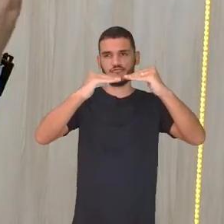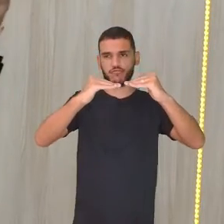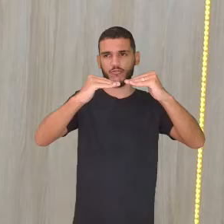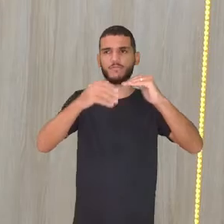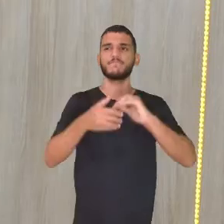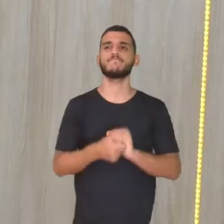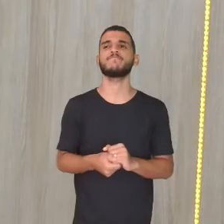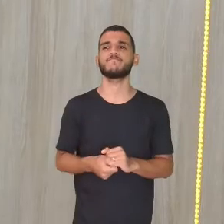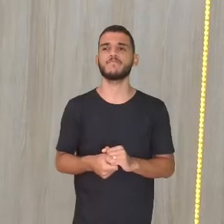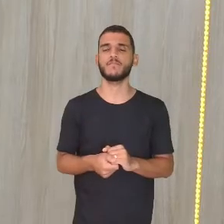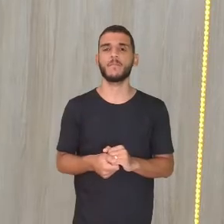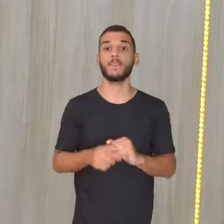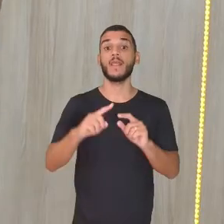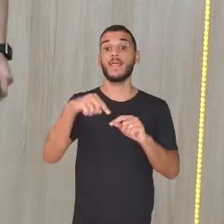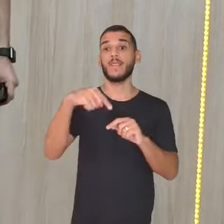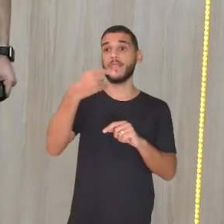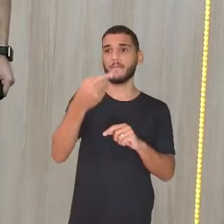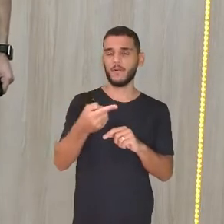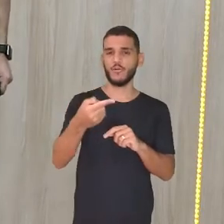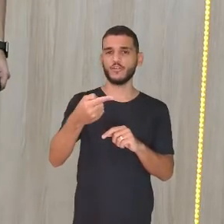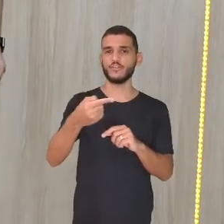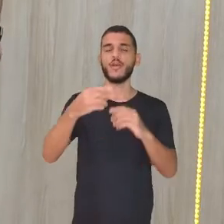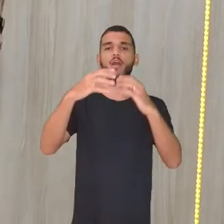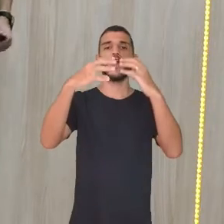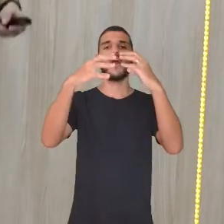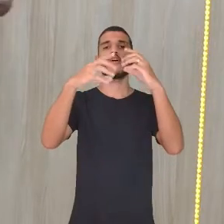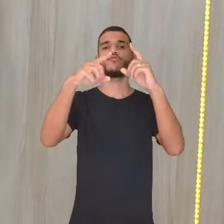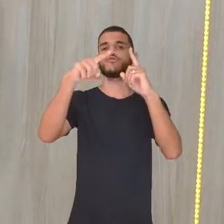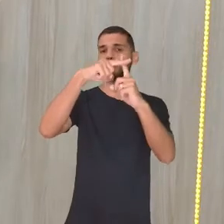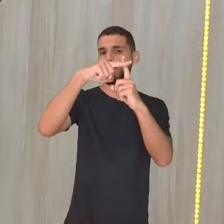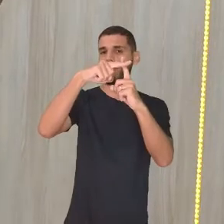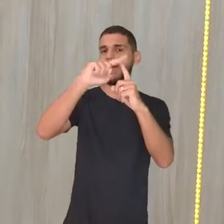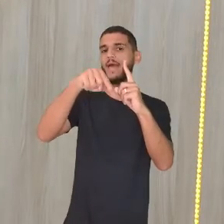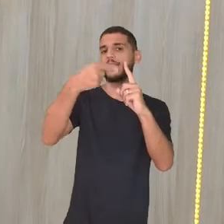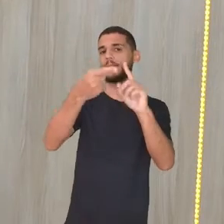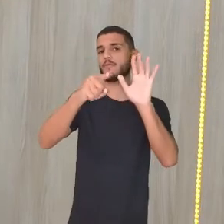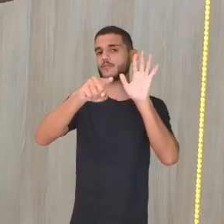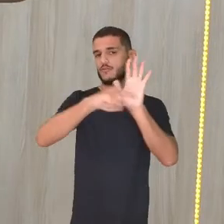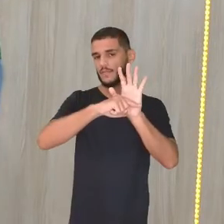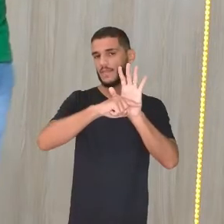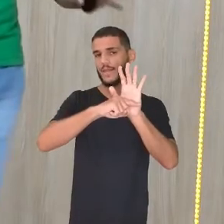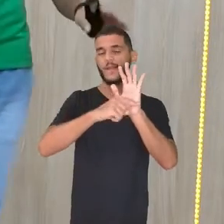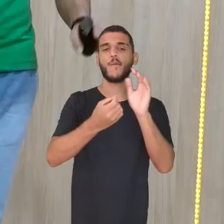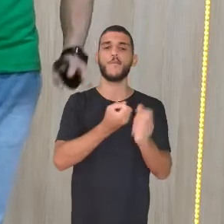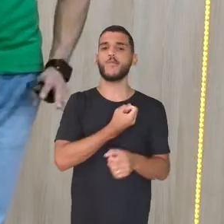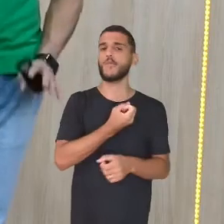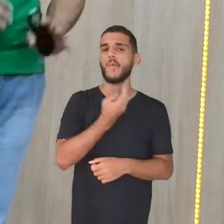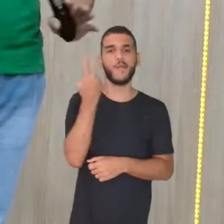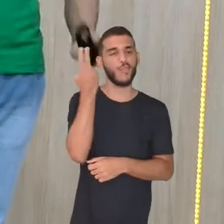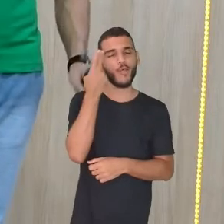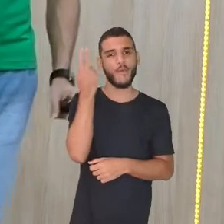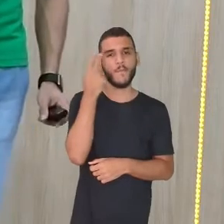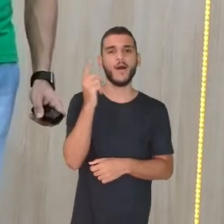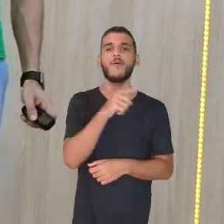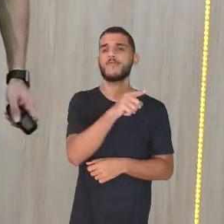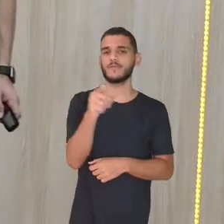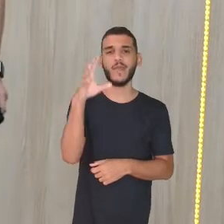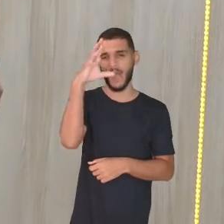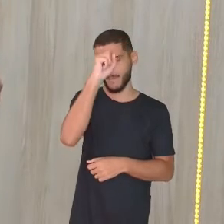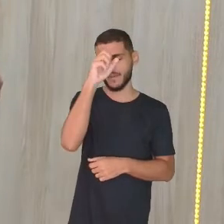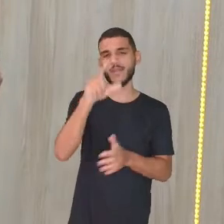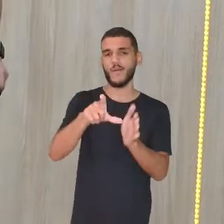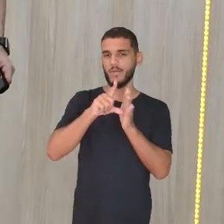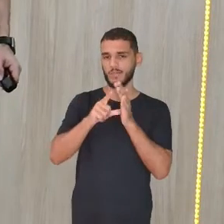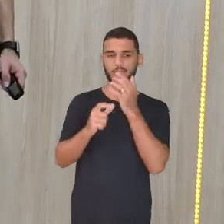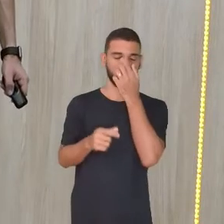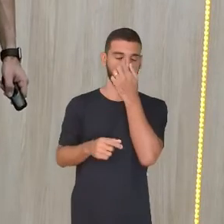vírgula, certo? E depois você vai somar ou subtrair esses números aí de forma normal, como você sempre fez,